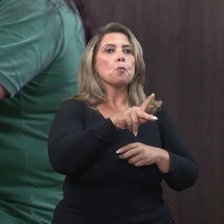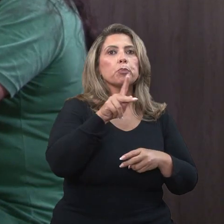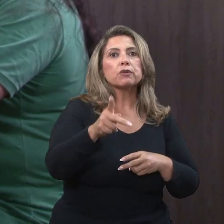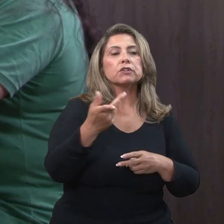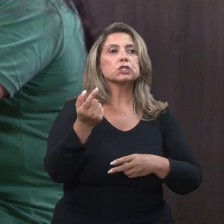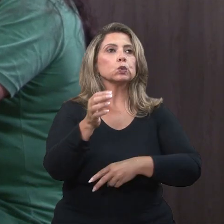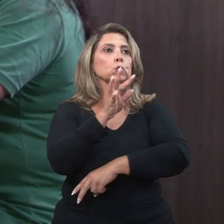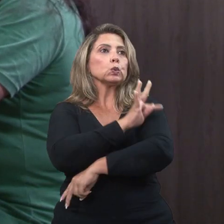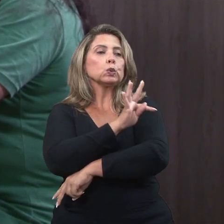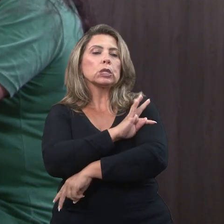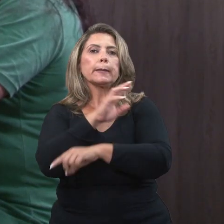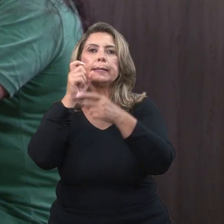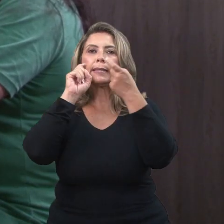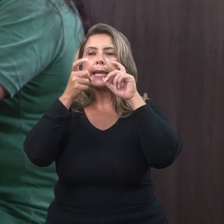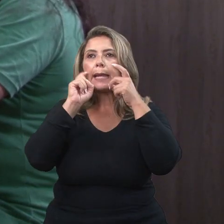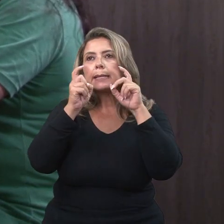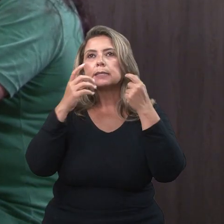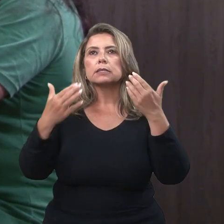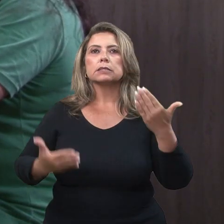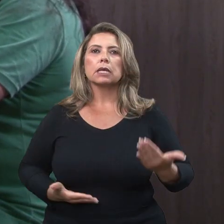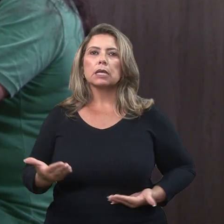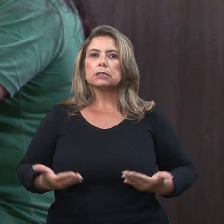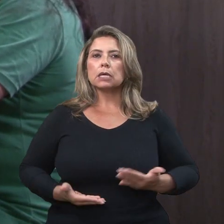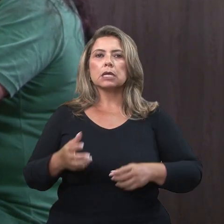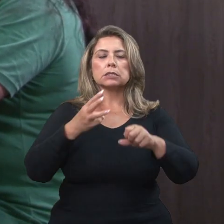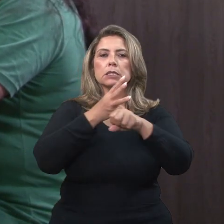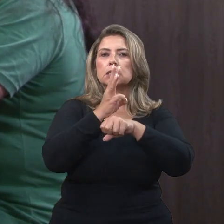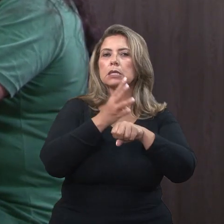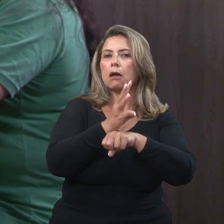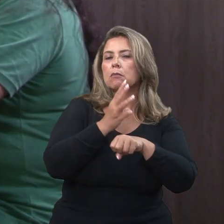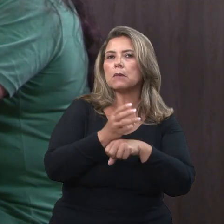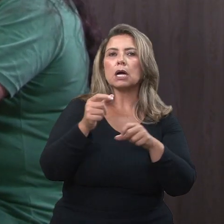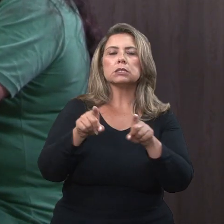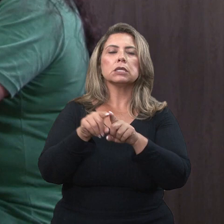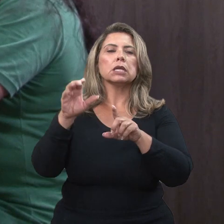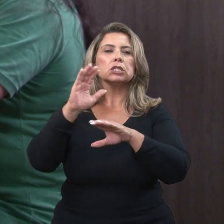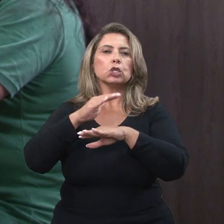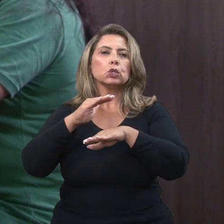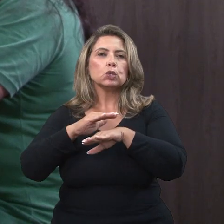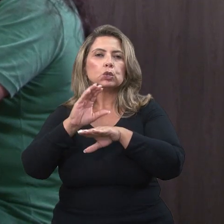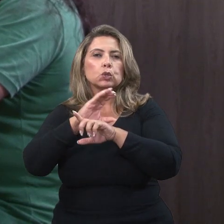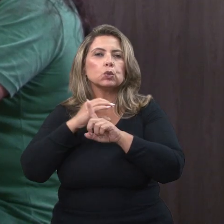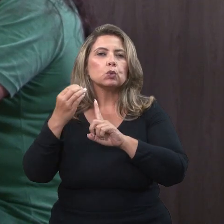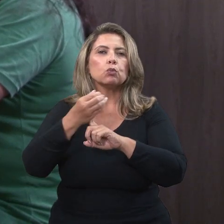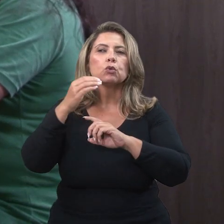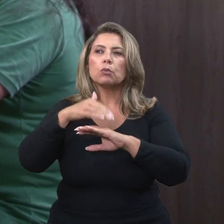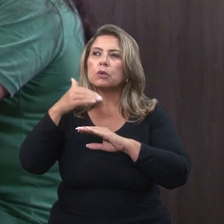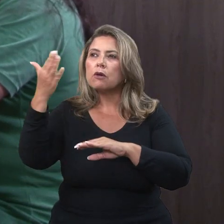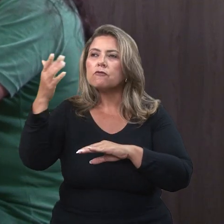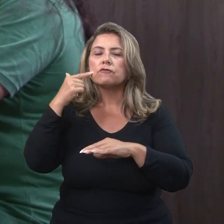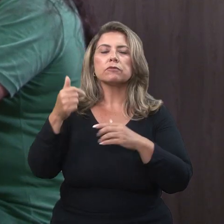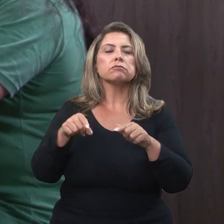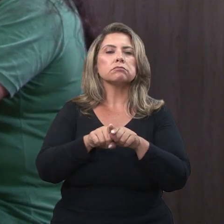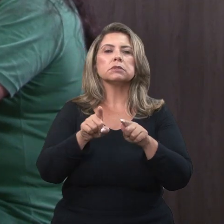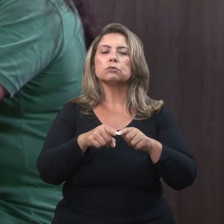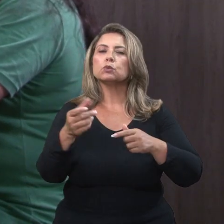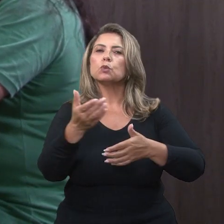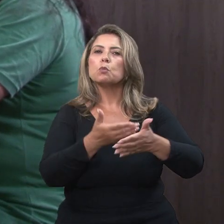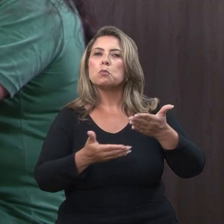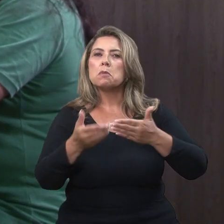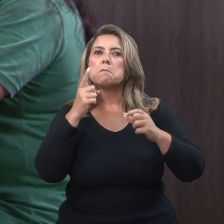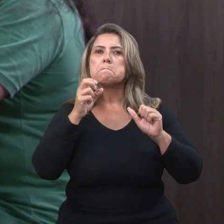técnicos administrativos, colaboradores, estudantes, a própria comunidade externa que participa dos nossos eventos. Então,